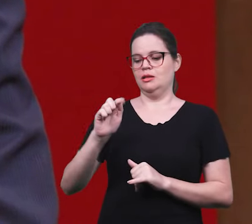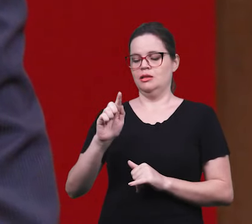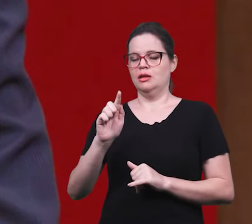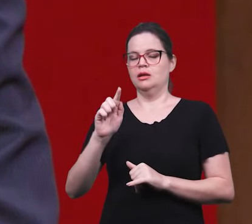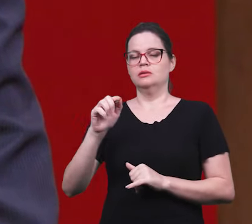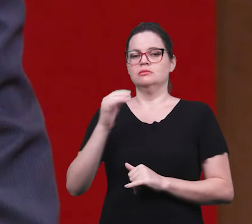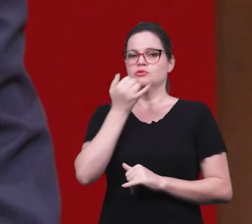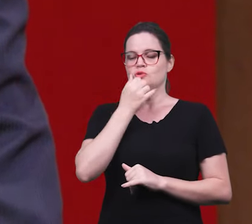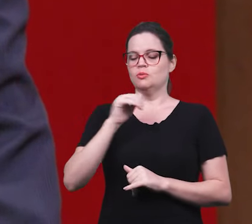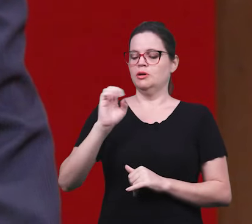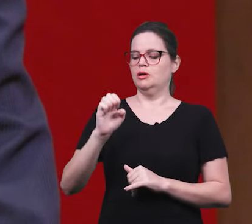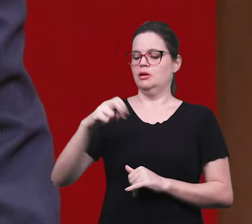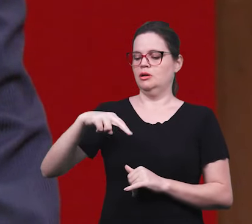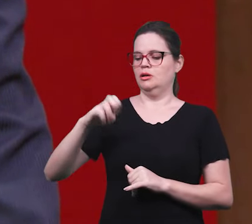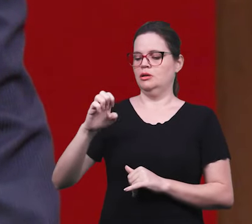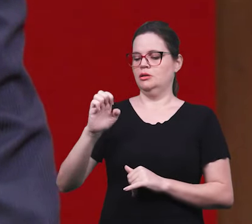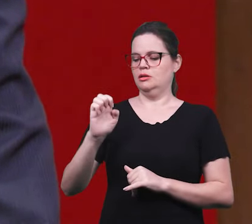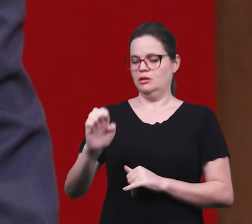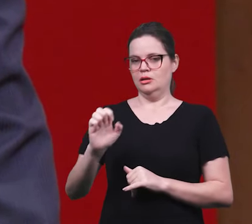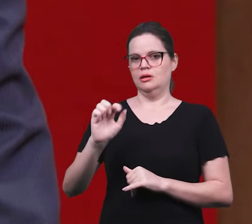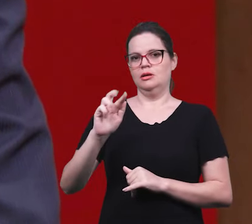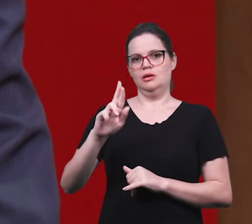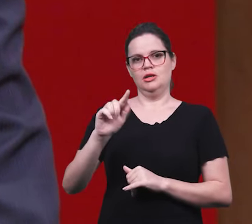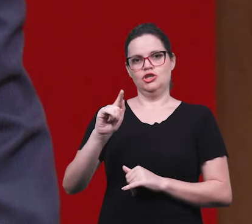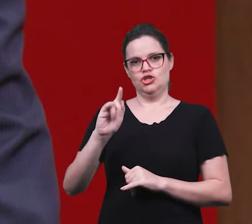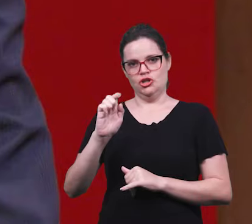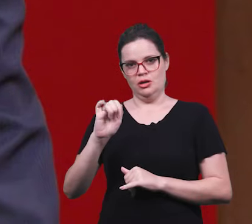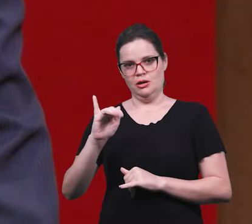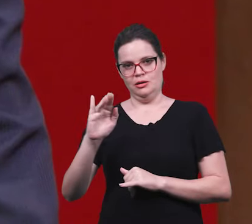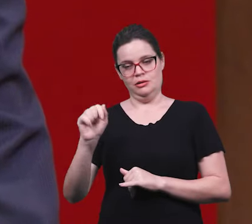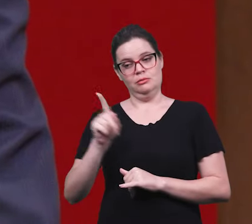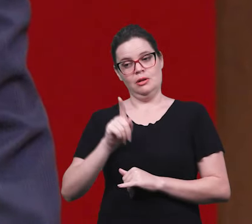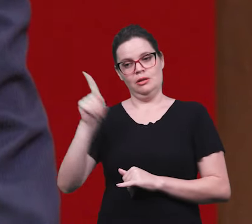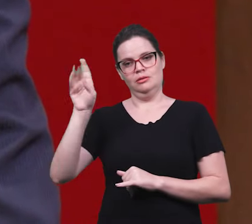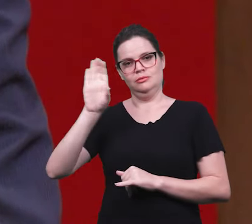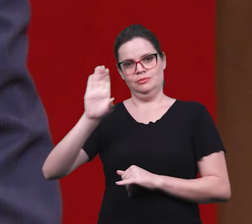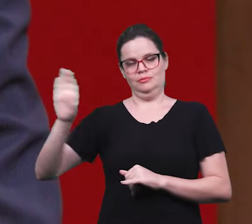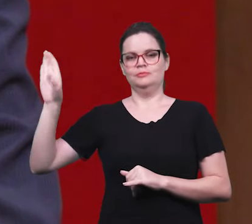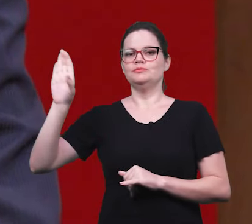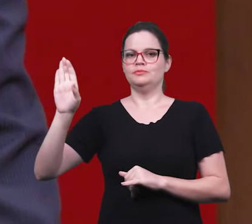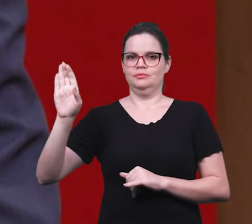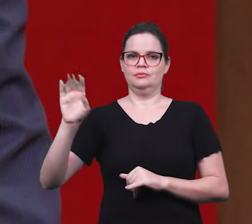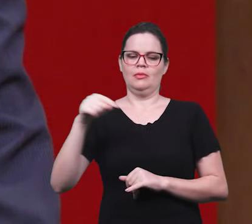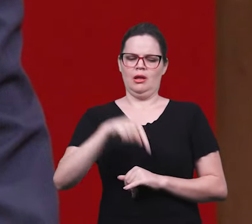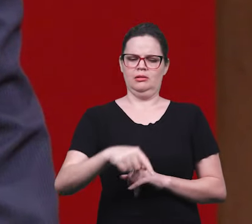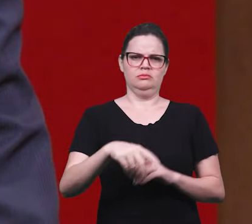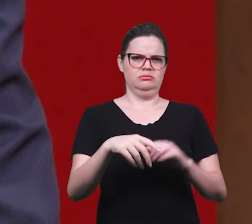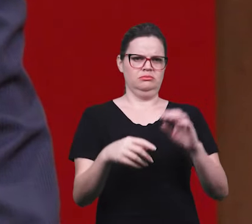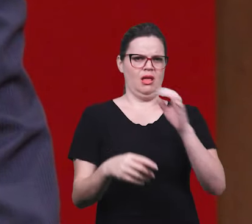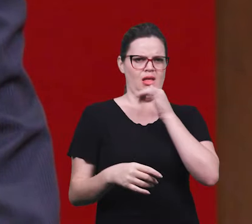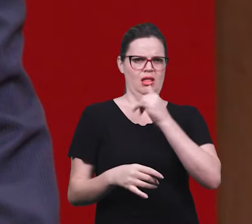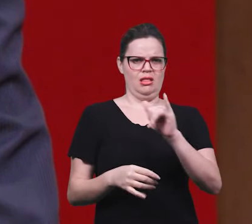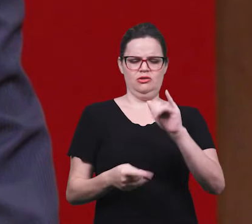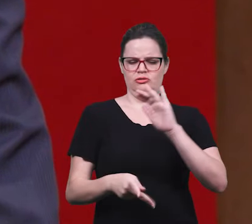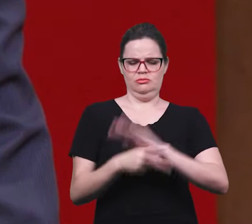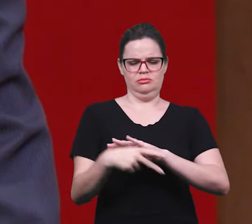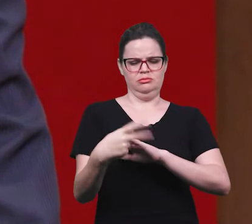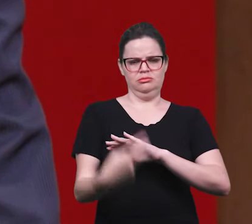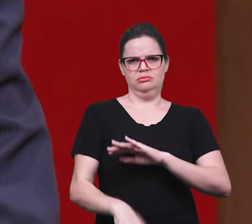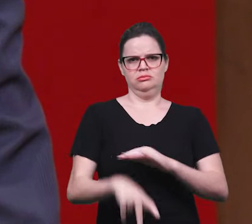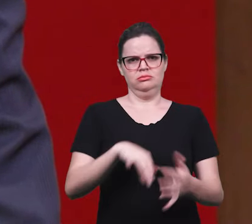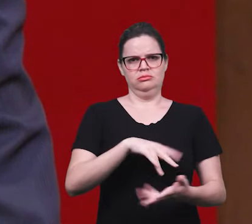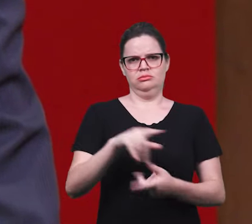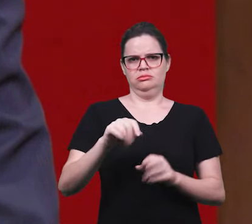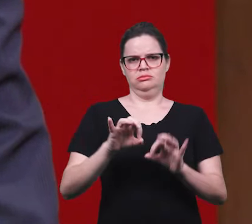limitada, restrita às medidas deste universo criador, a profundidade, a altura, a largura e o